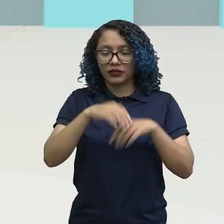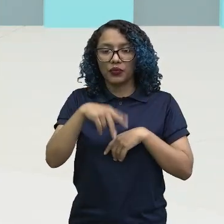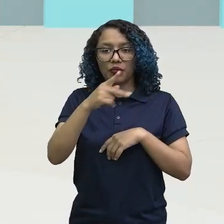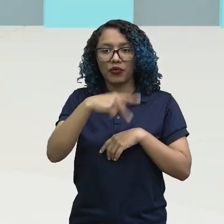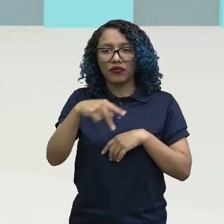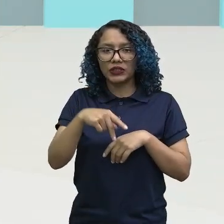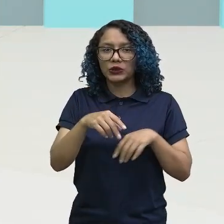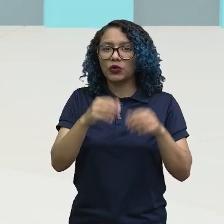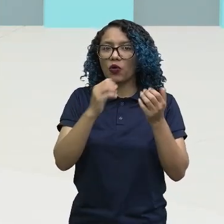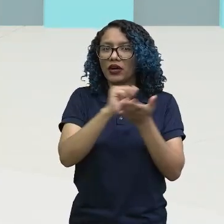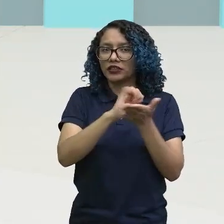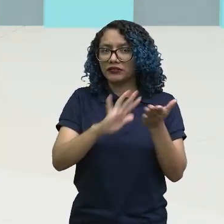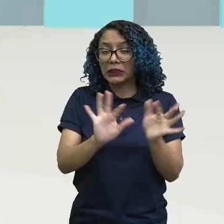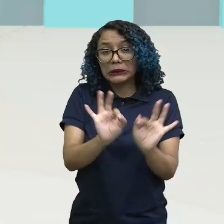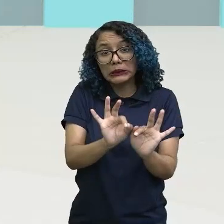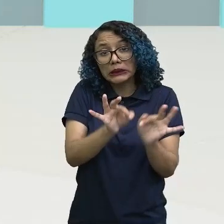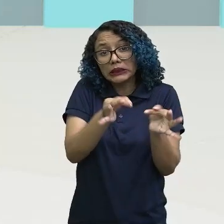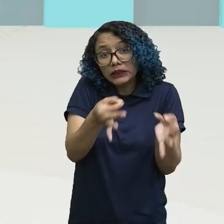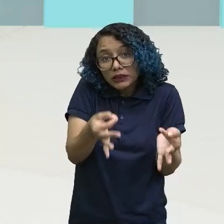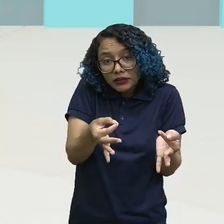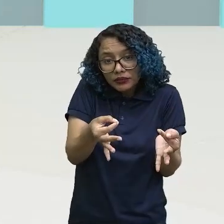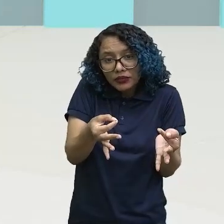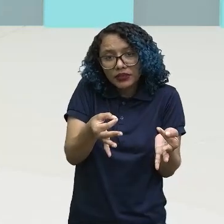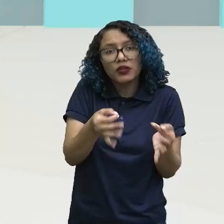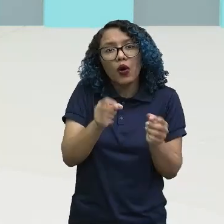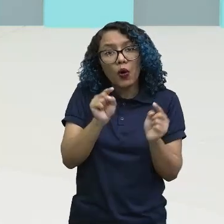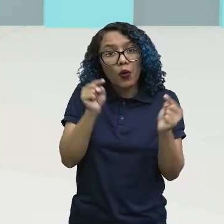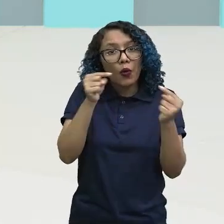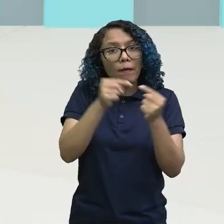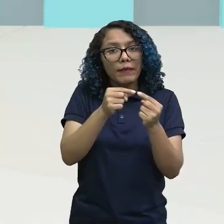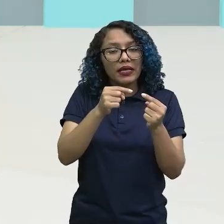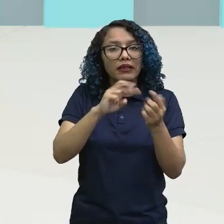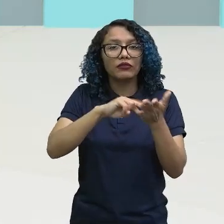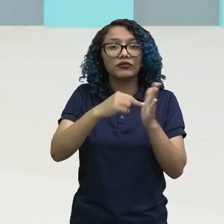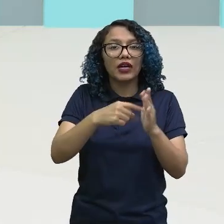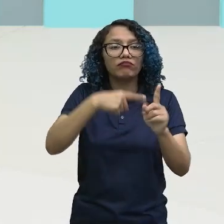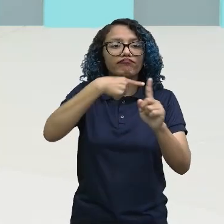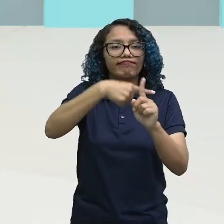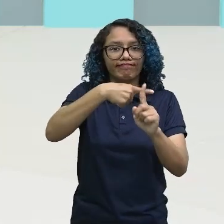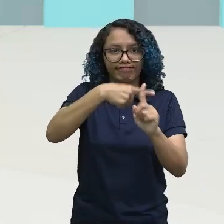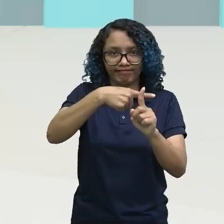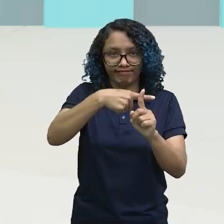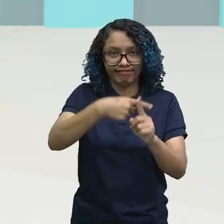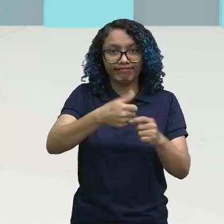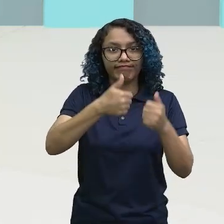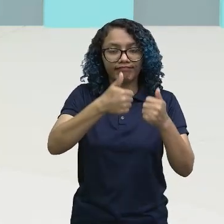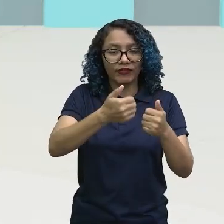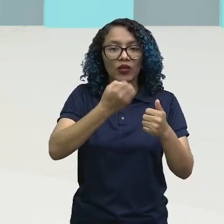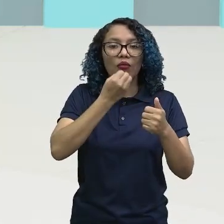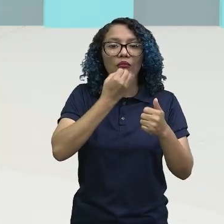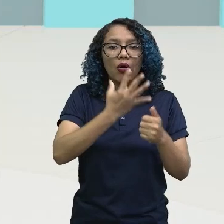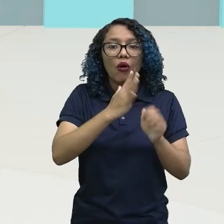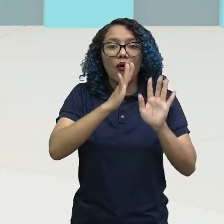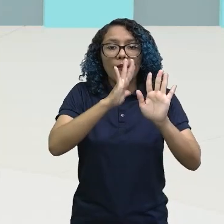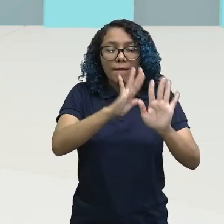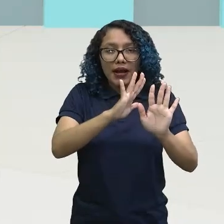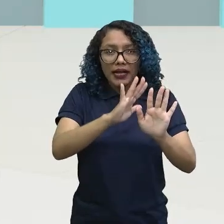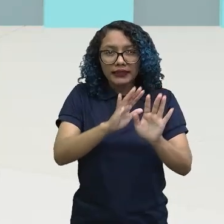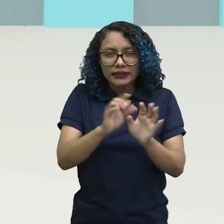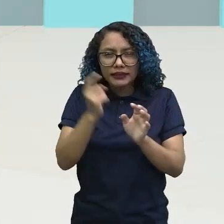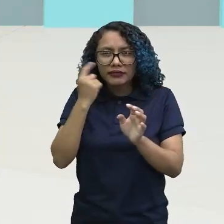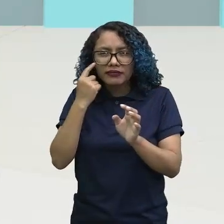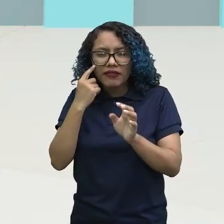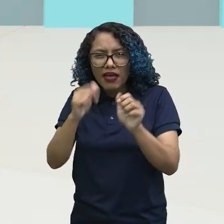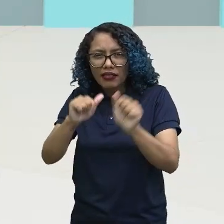um exercício simples. Observe que é uma ideia positiva. Não é? Quando você olha para a segunda oração,